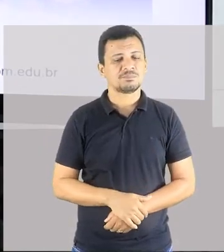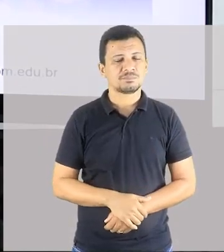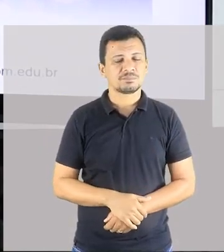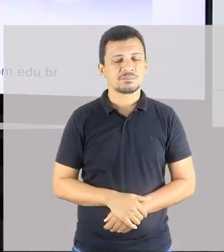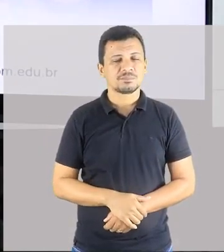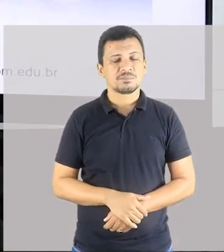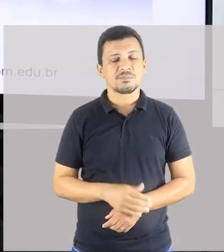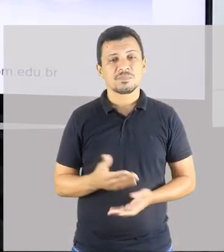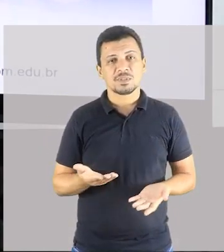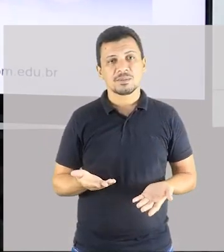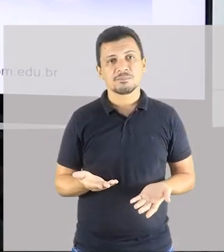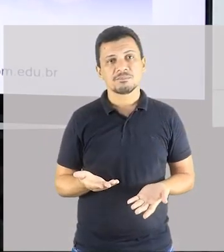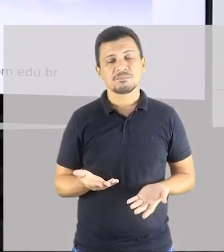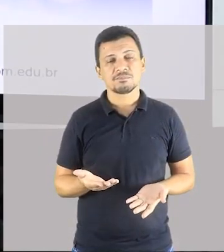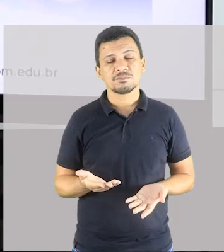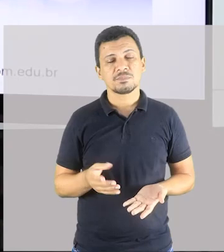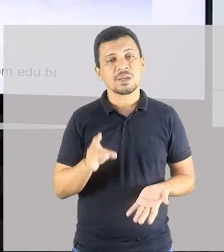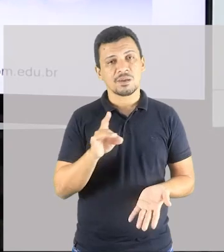Nesse caso,